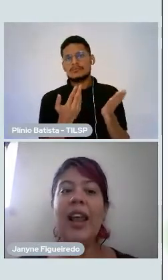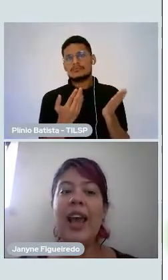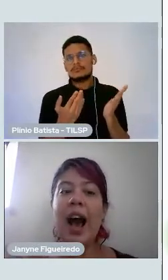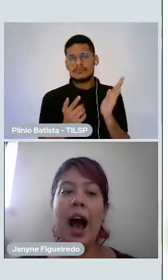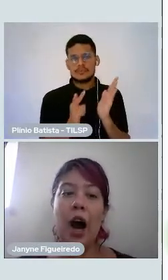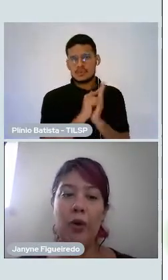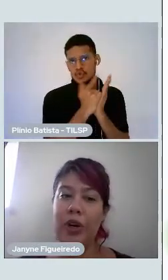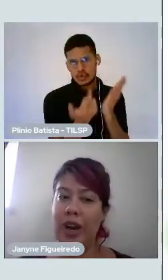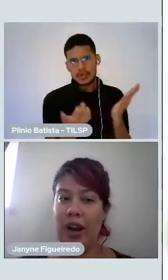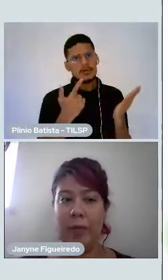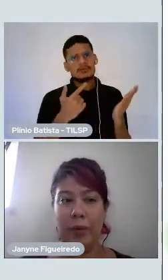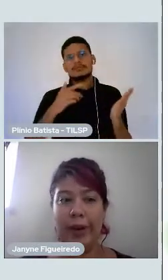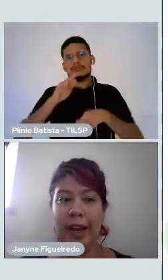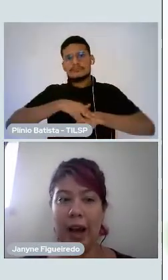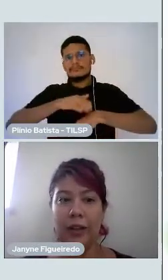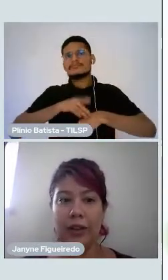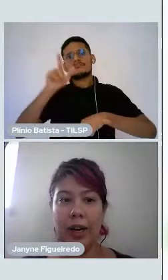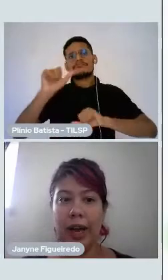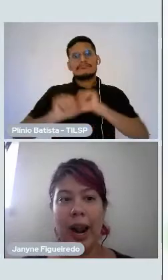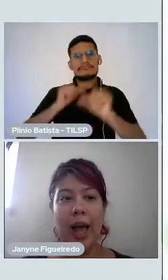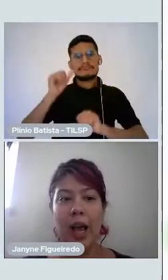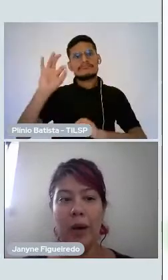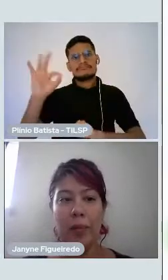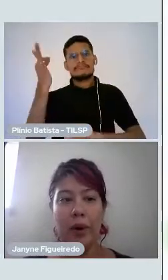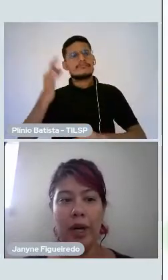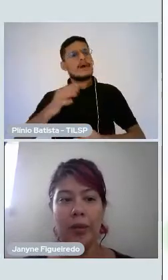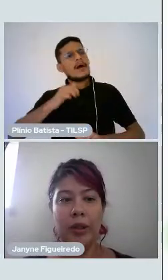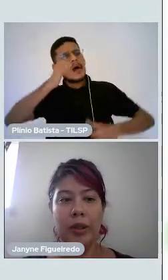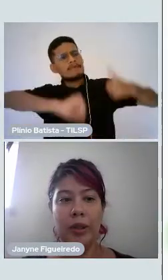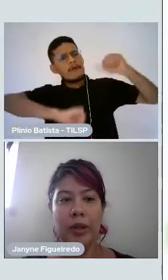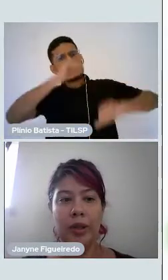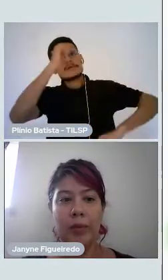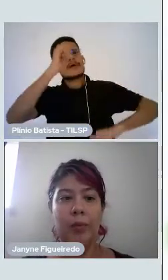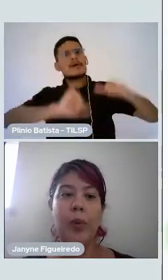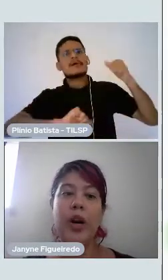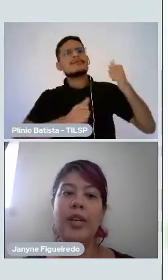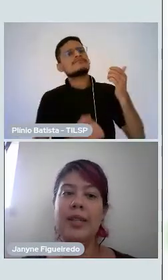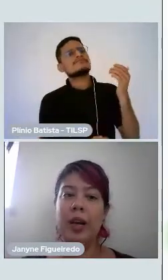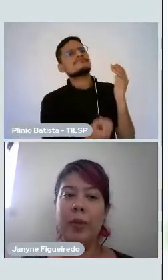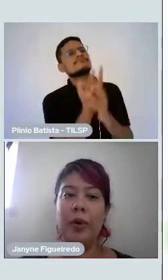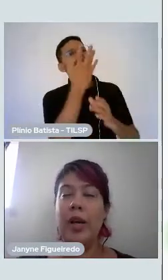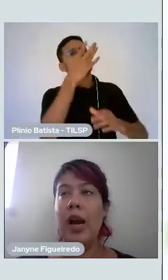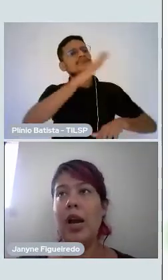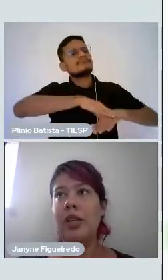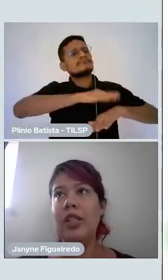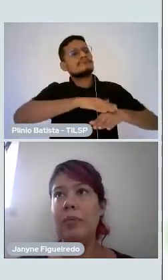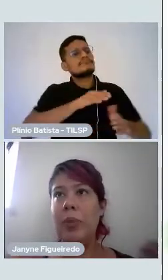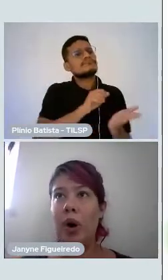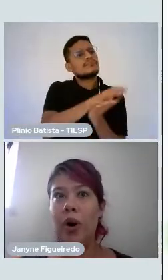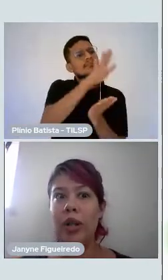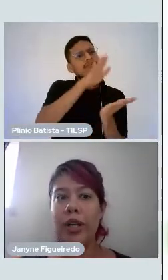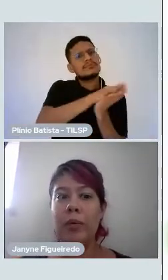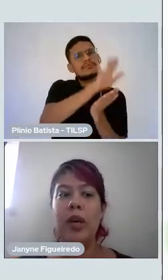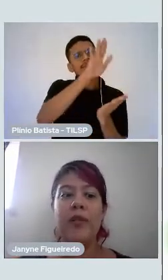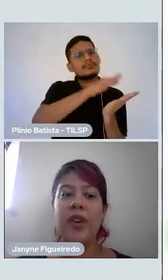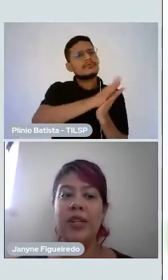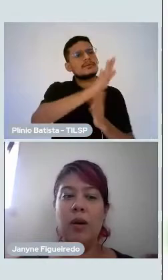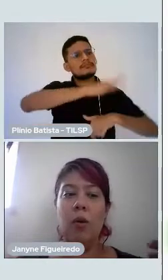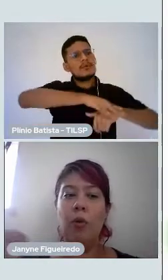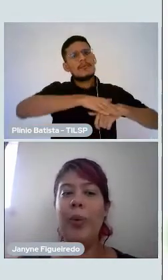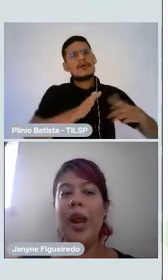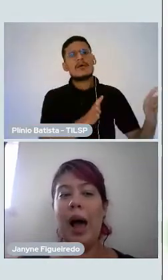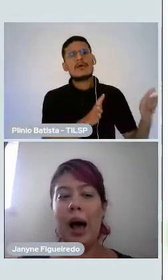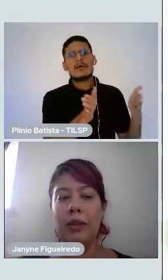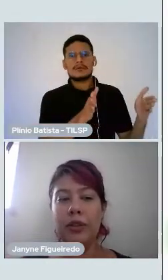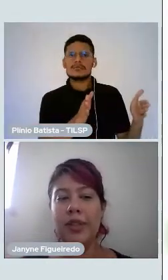e avaliar o que era publicado naquela época. Por exemplo, a gente pode